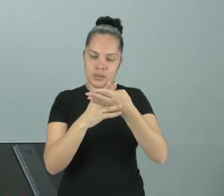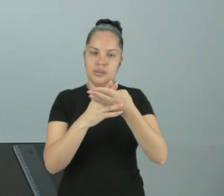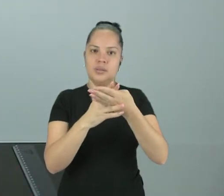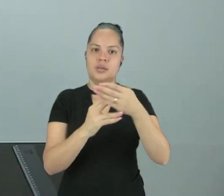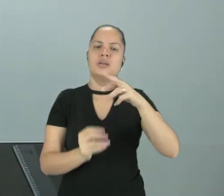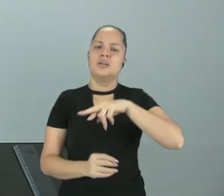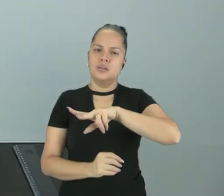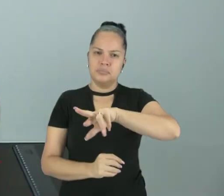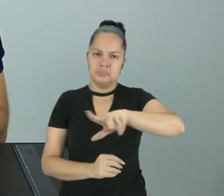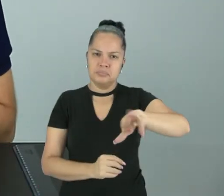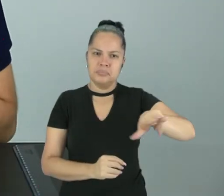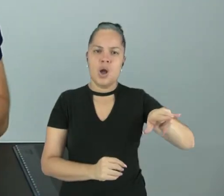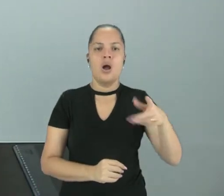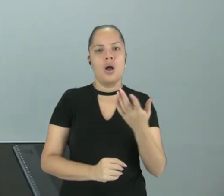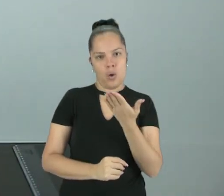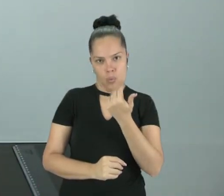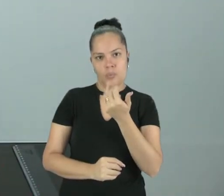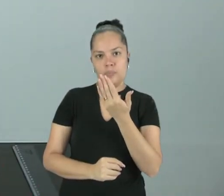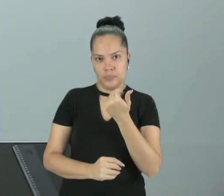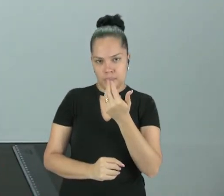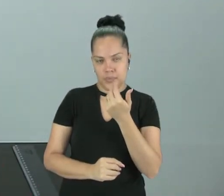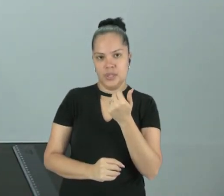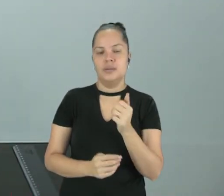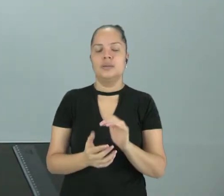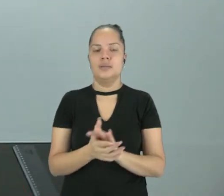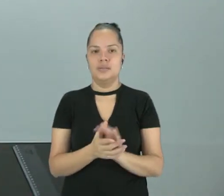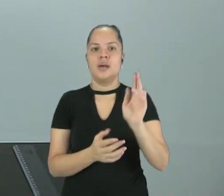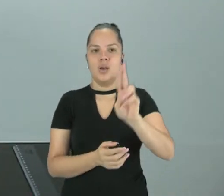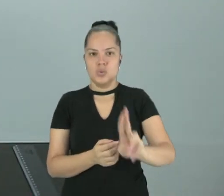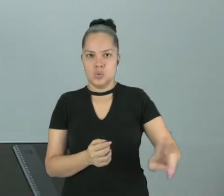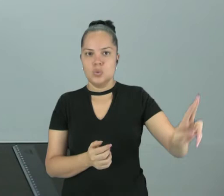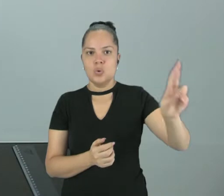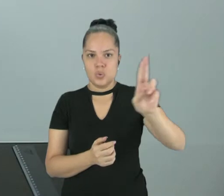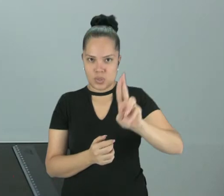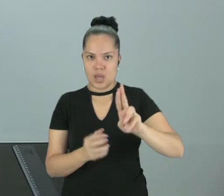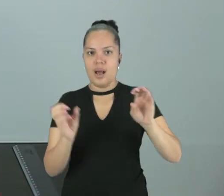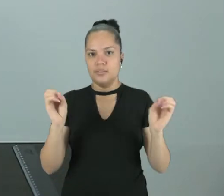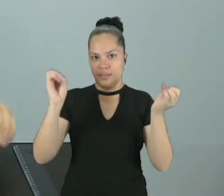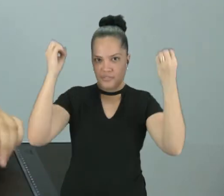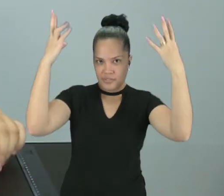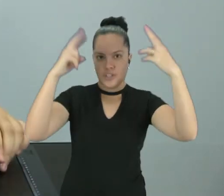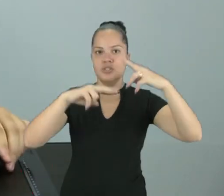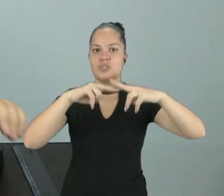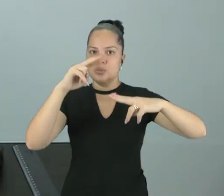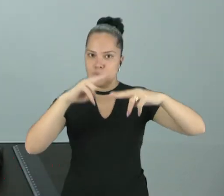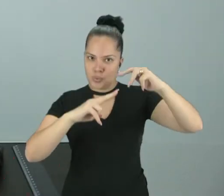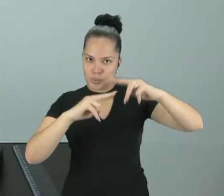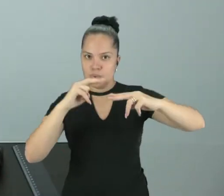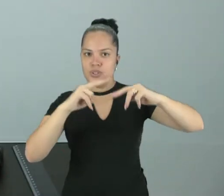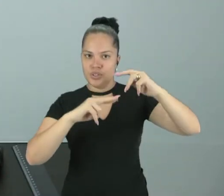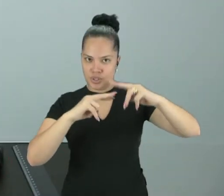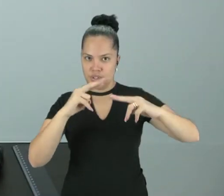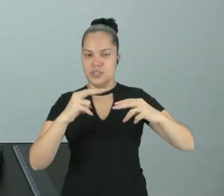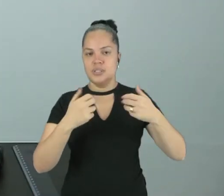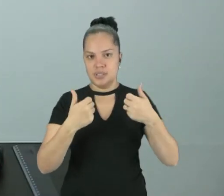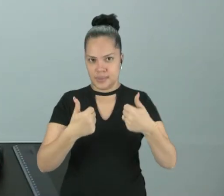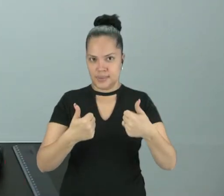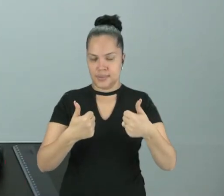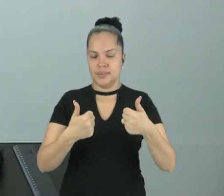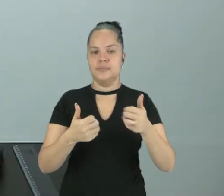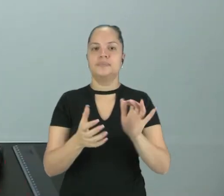outras comidas também são muito utilizadas né os arraiais né nas festas